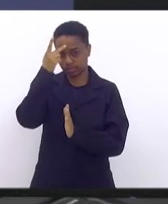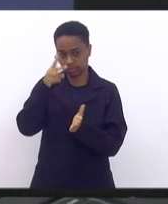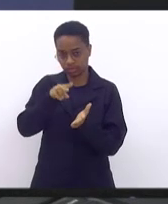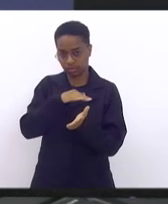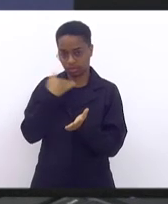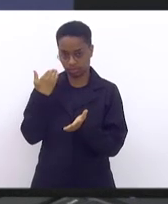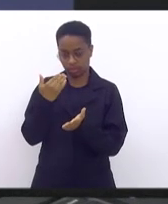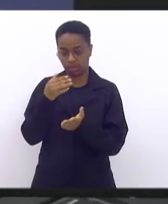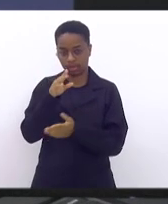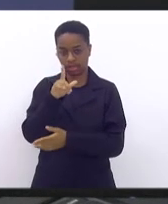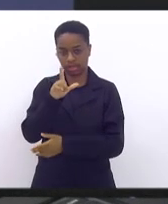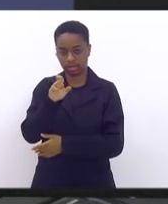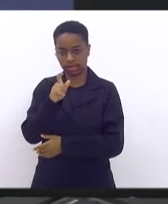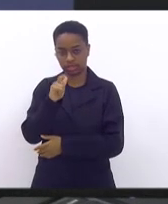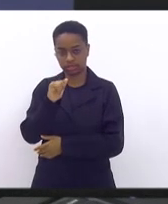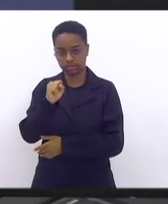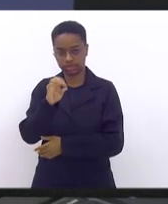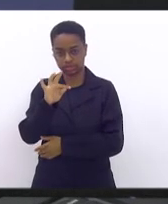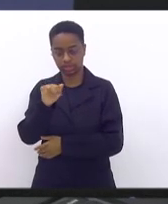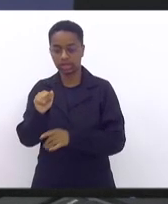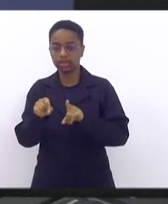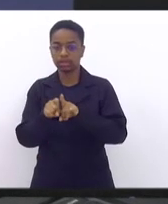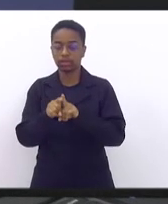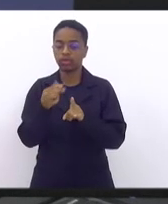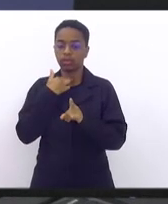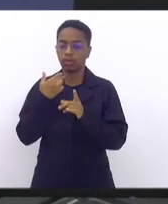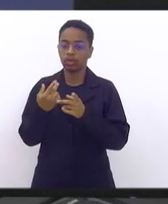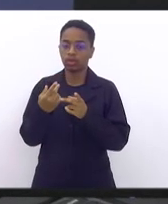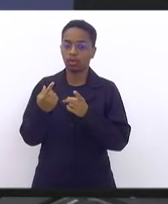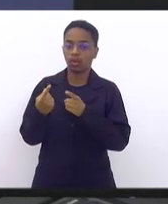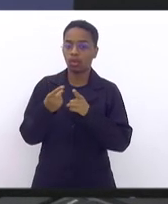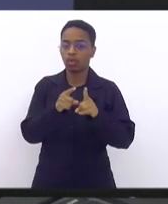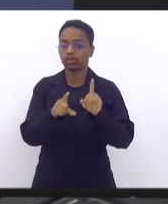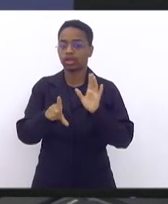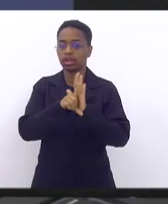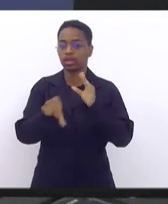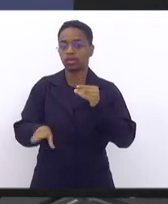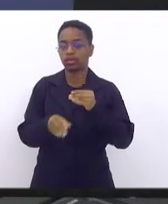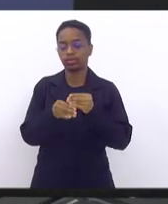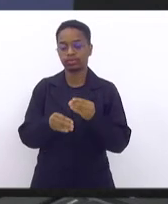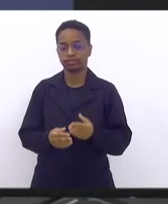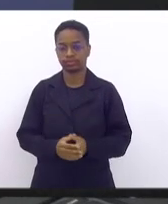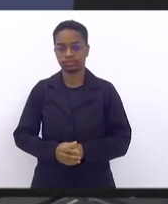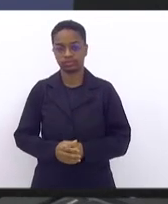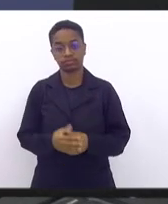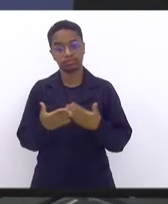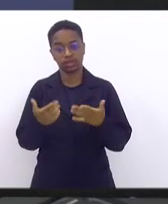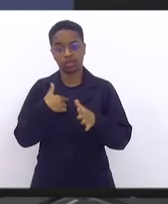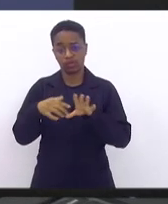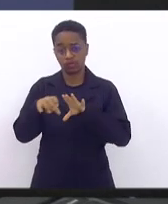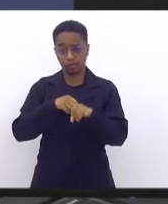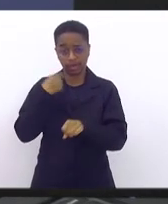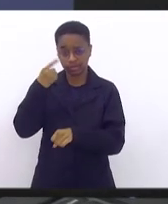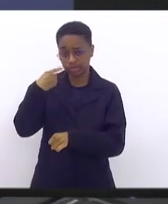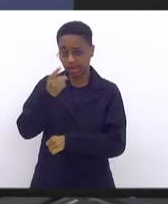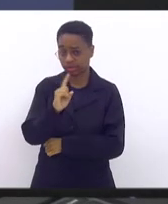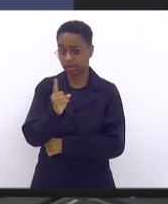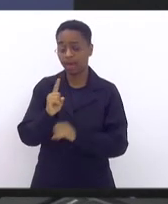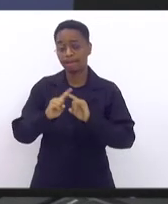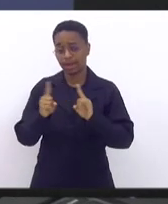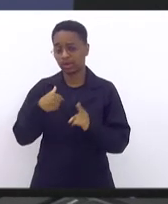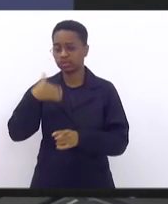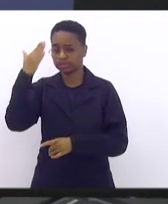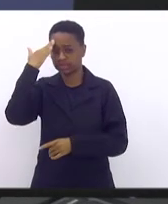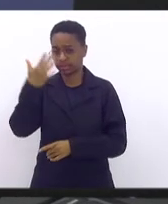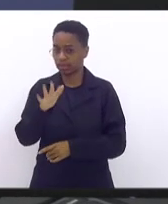pode contrariar a lei complementar. Não é? Eu não sou formada em direito, mas eu tenho alguma